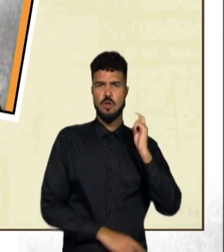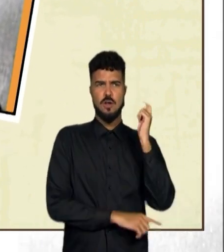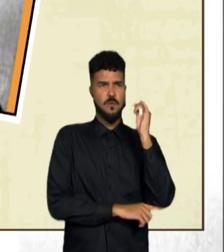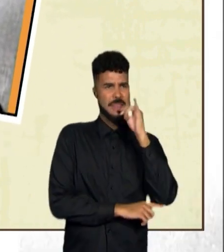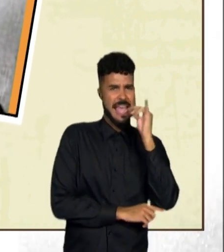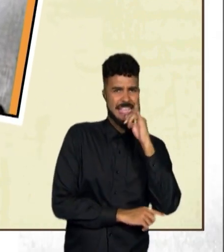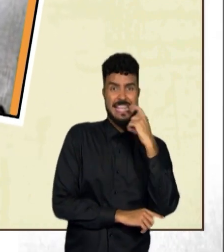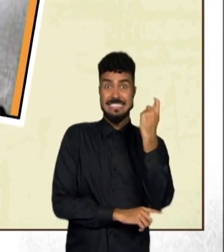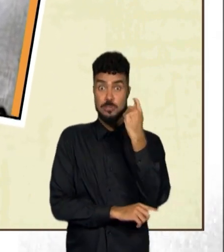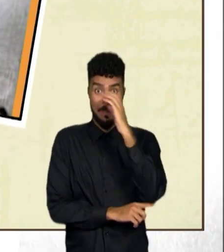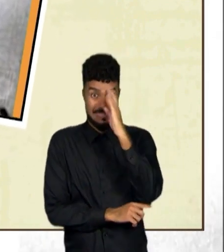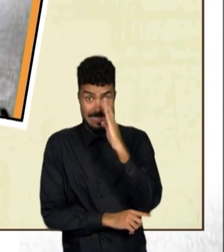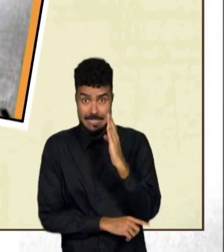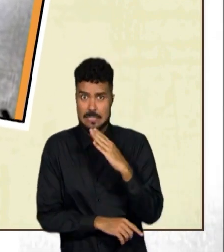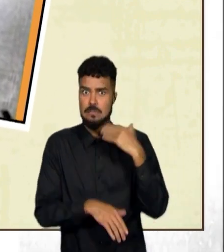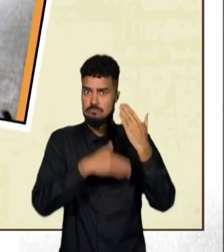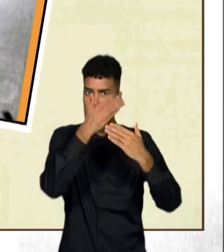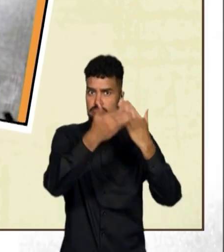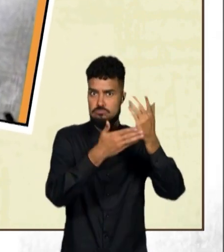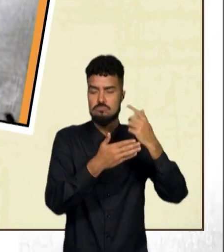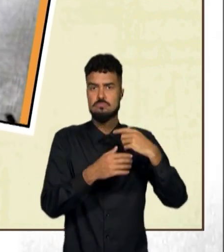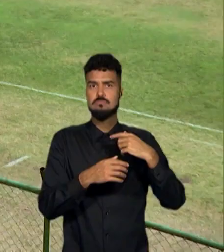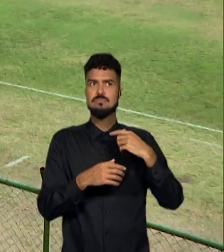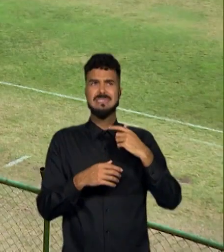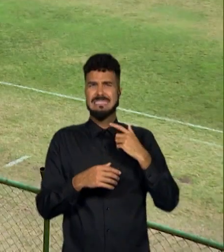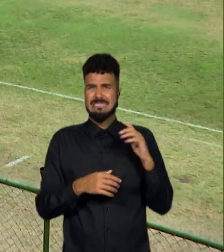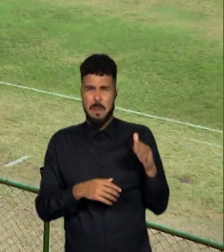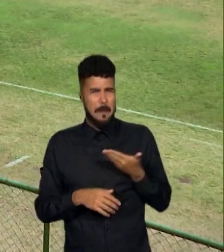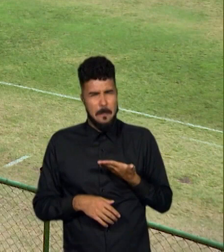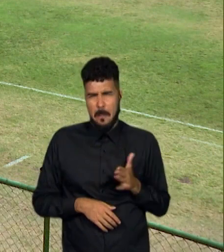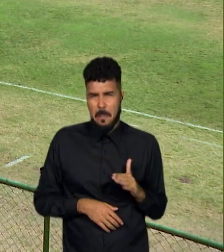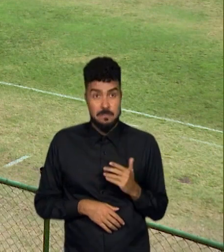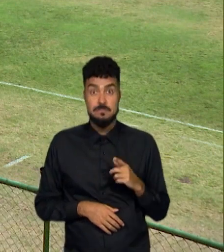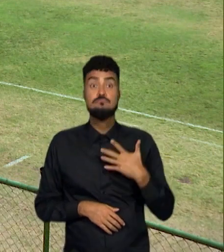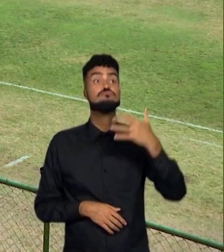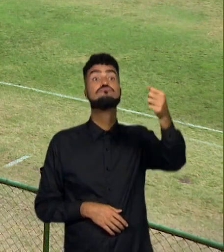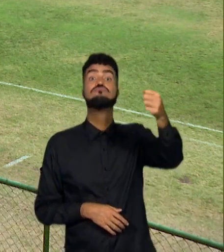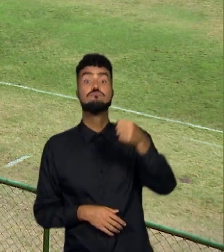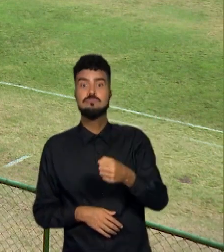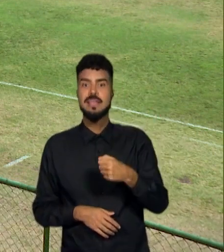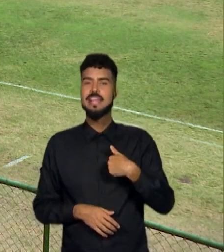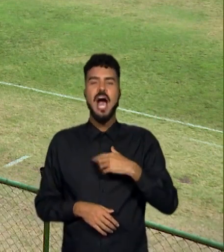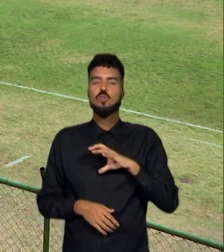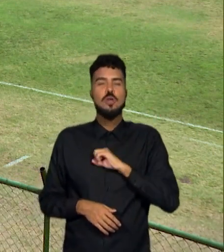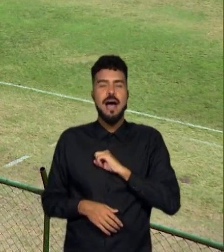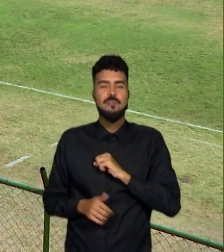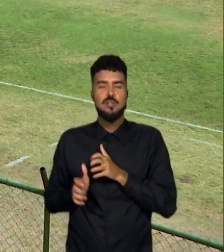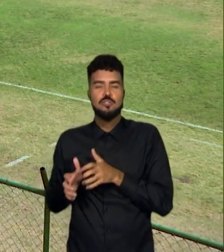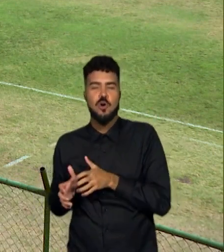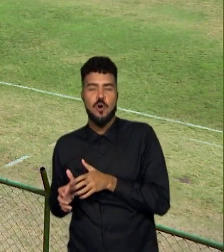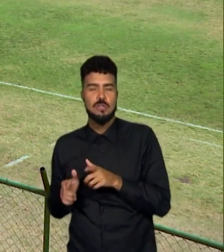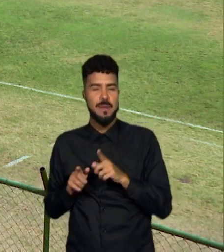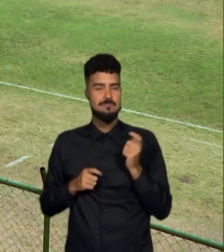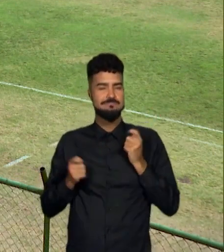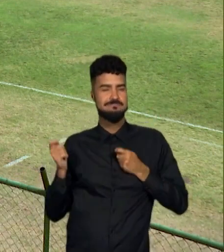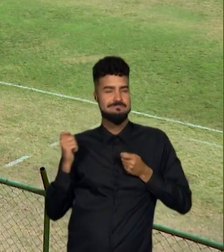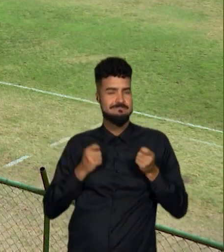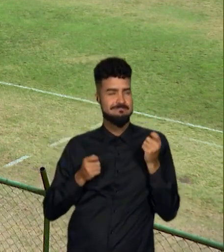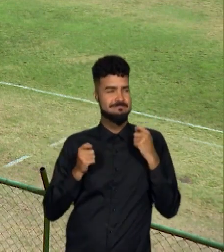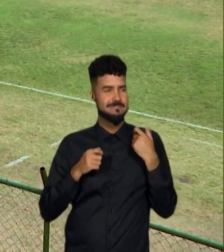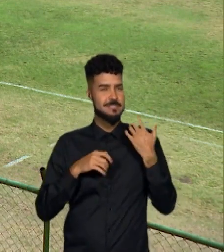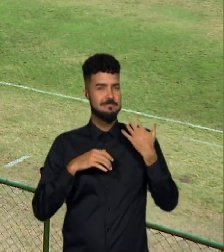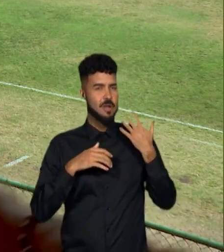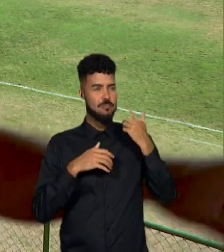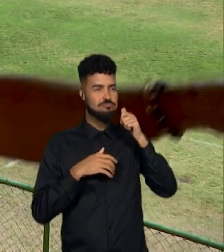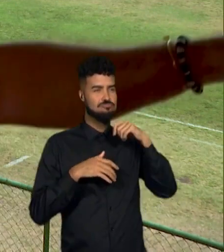né? Lateral esquerdo, cracaço de bola. Ele adorava uma noitada de jogo, né? E aí